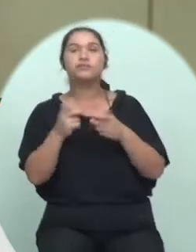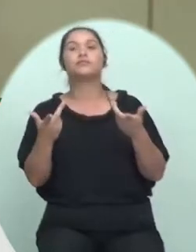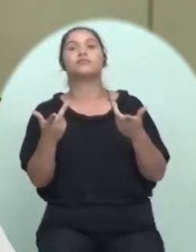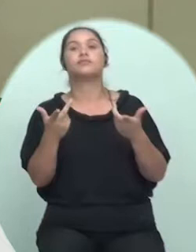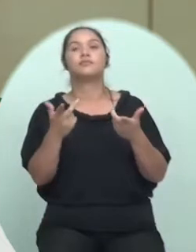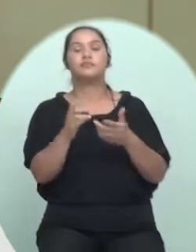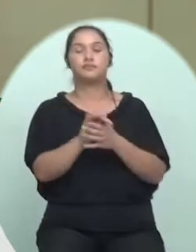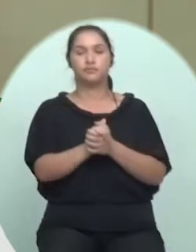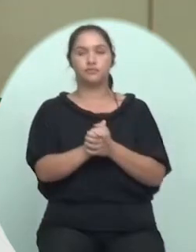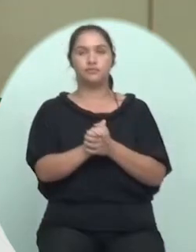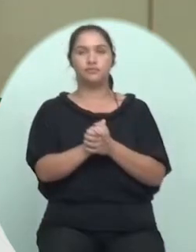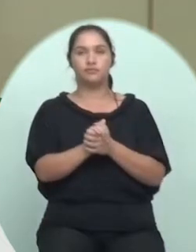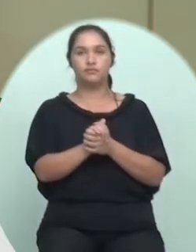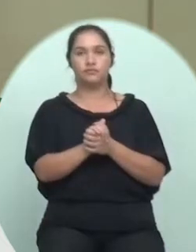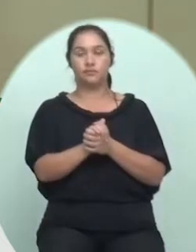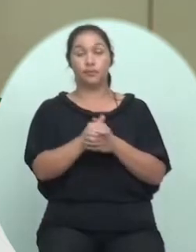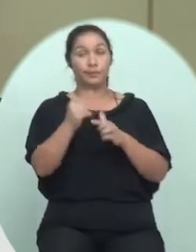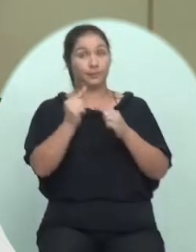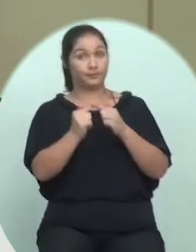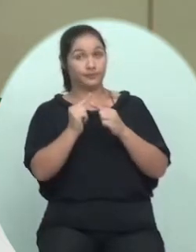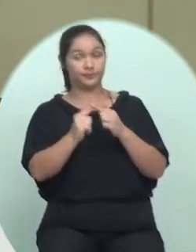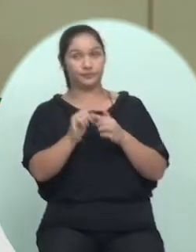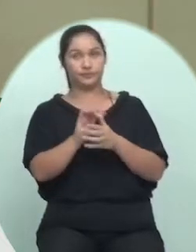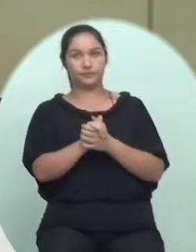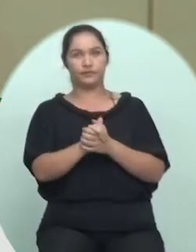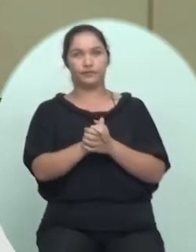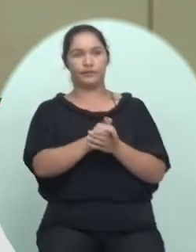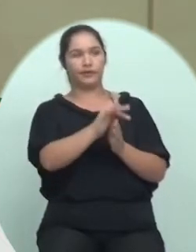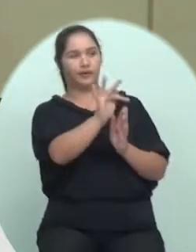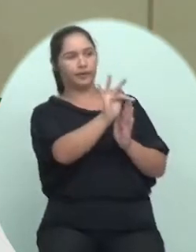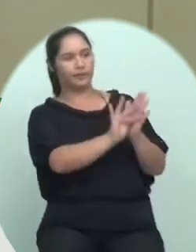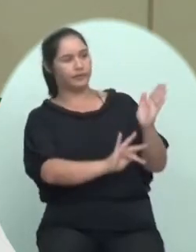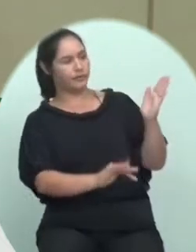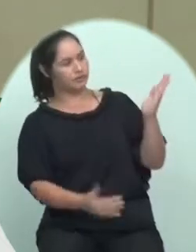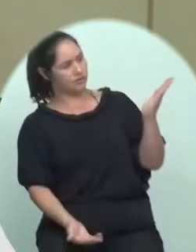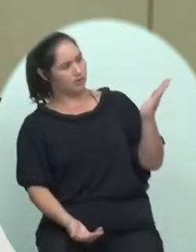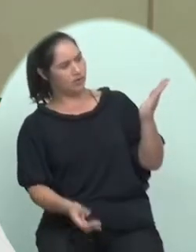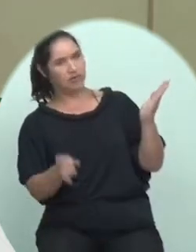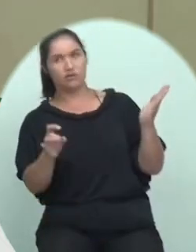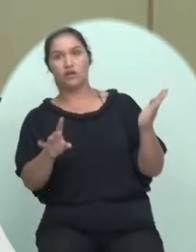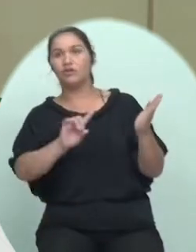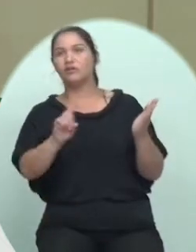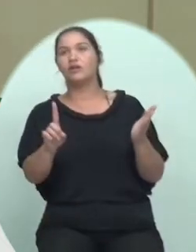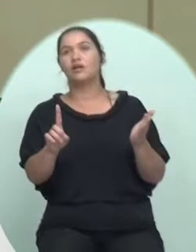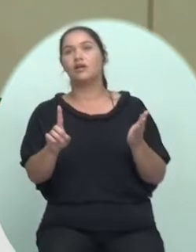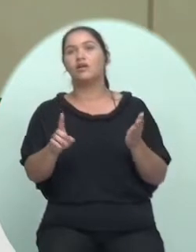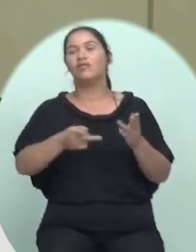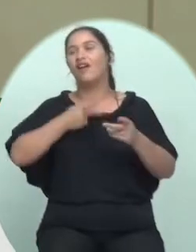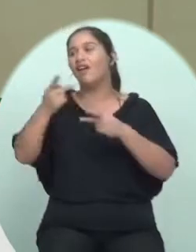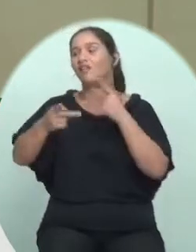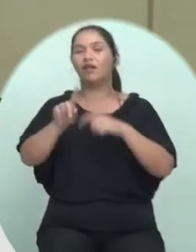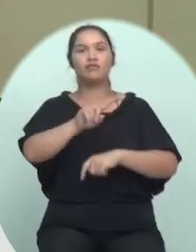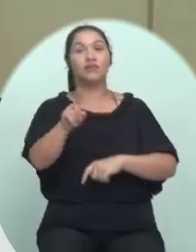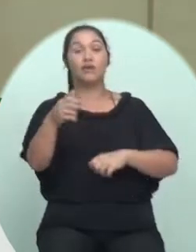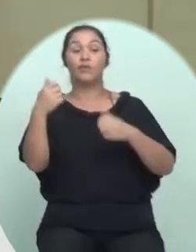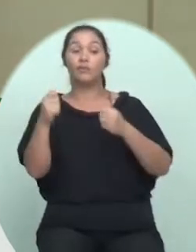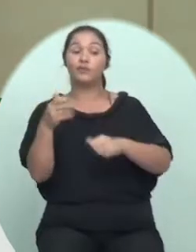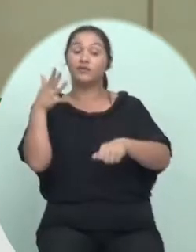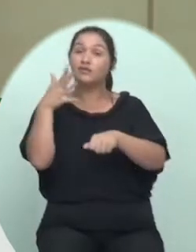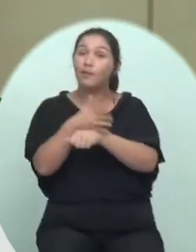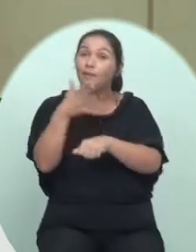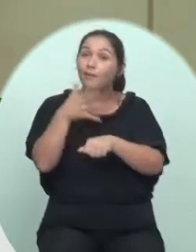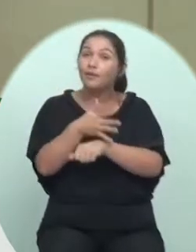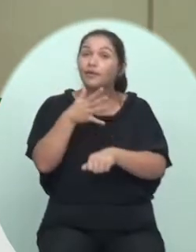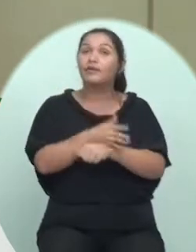deixar um pouquinho da parte teórica e partir para a prática mesmo, colocar em ações alguns projetos que nós vamos